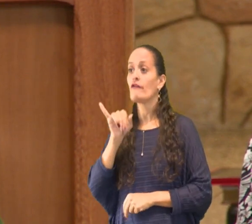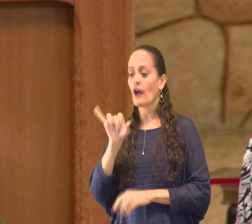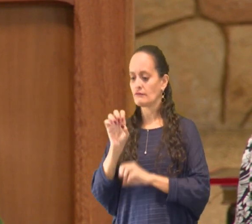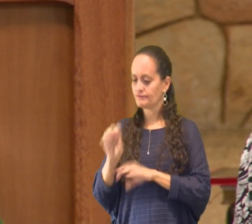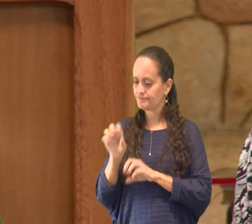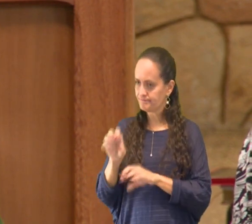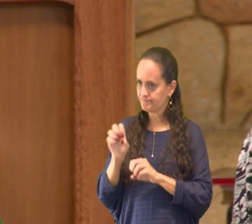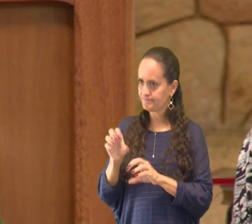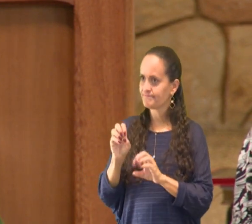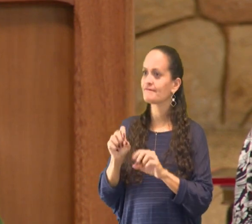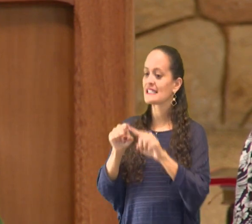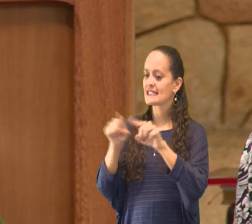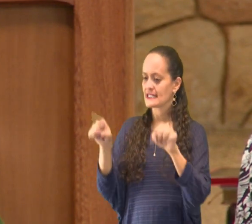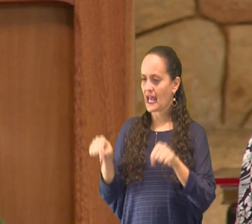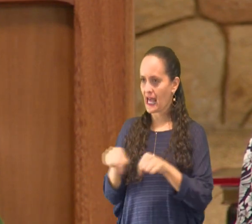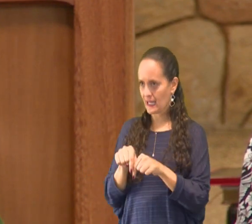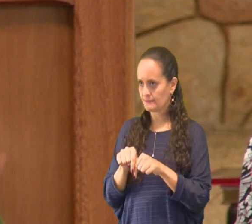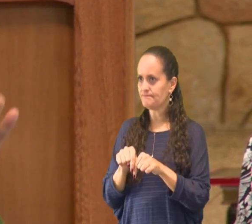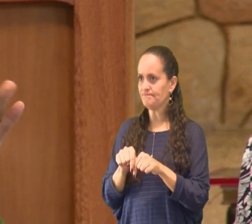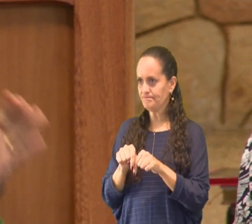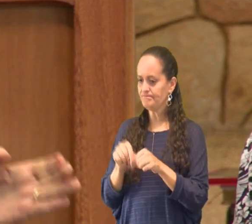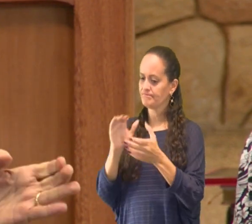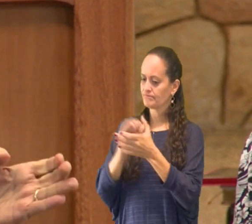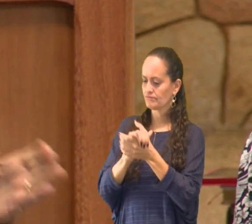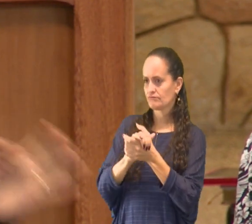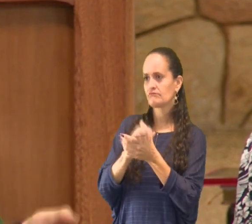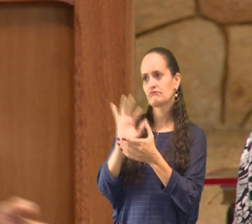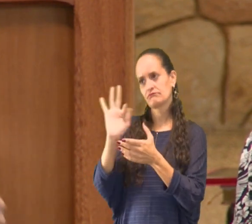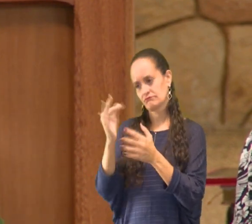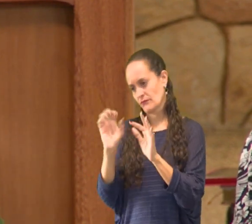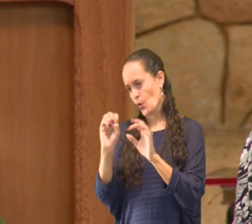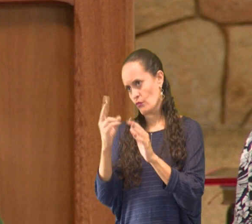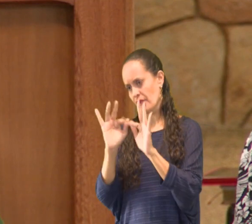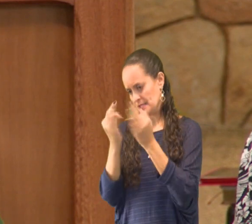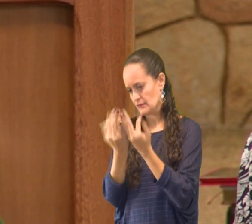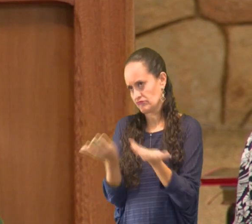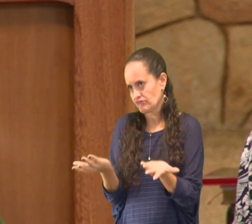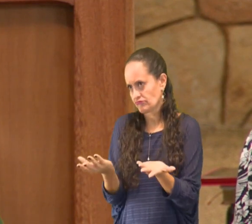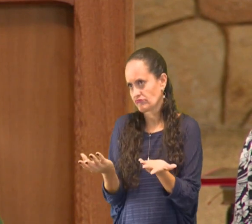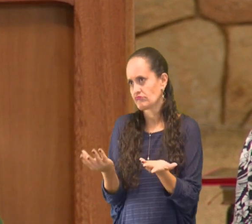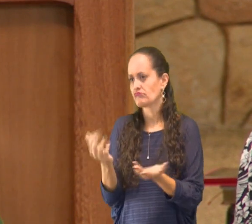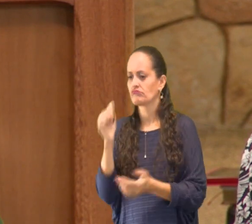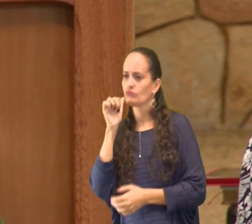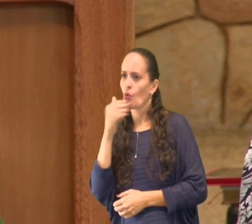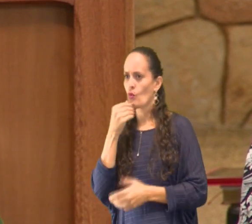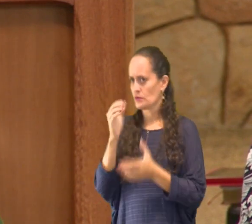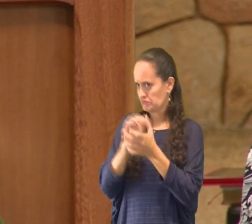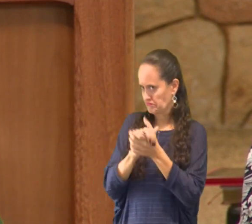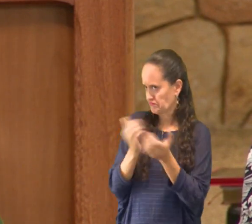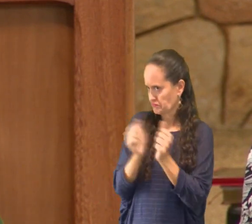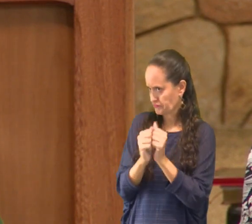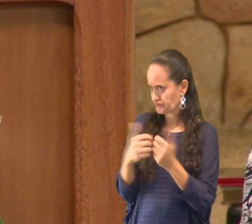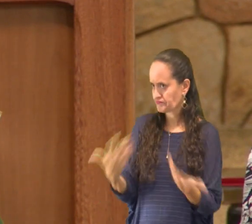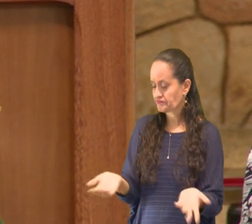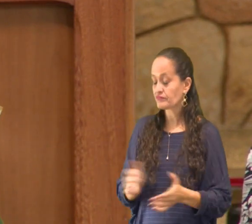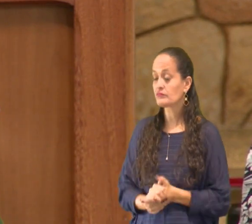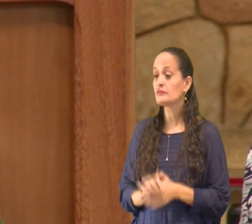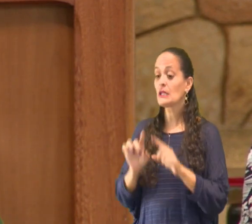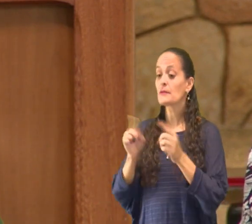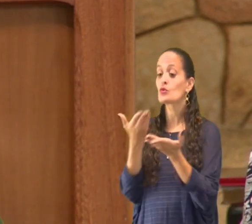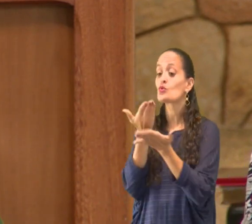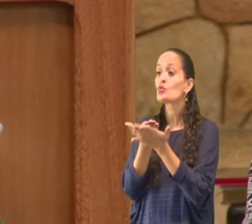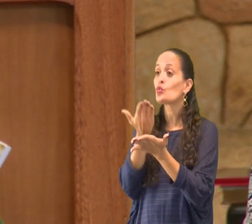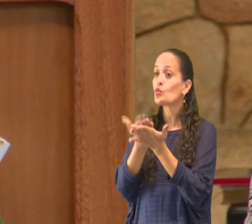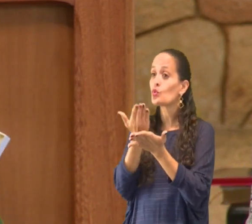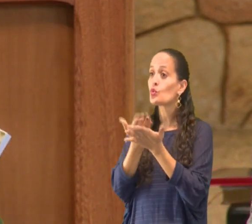os casados, seja os 2 cônjuges ou um deles. Os estudos serão